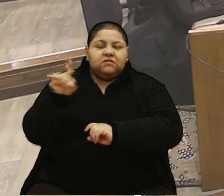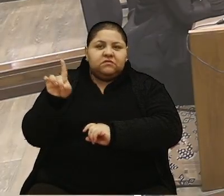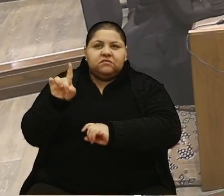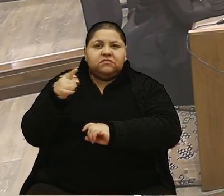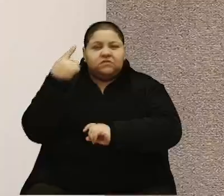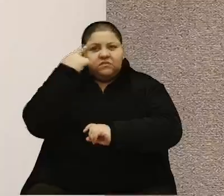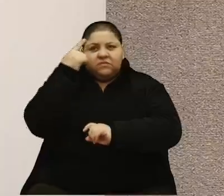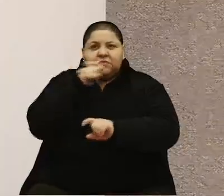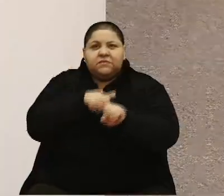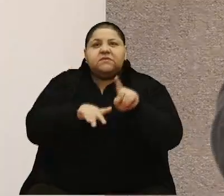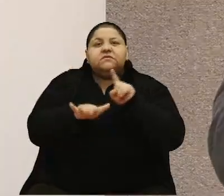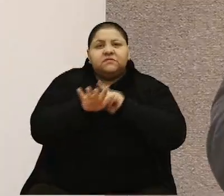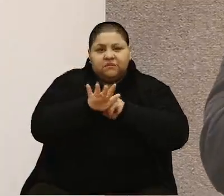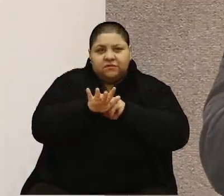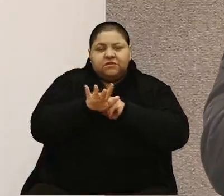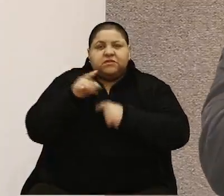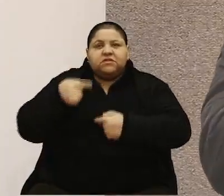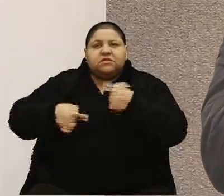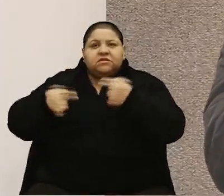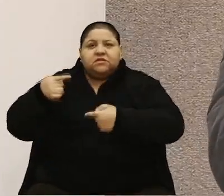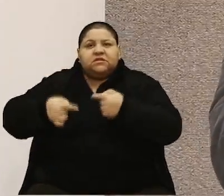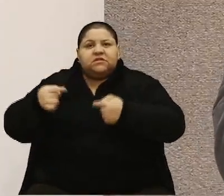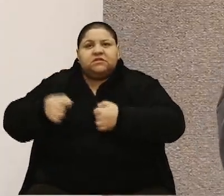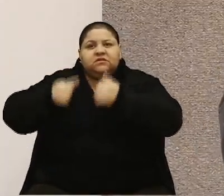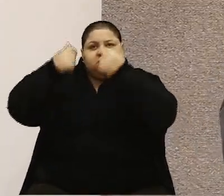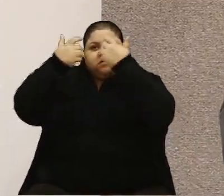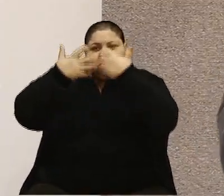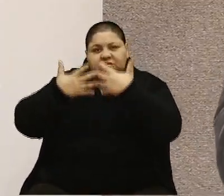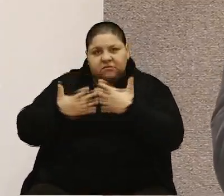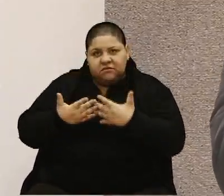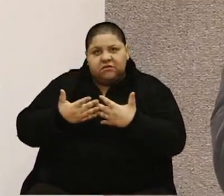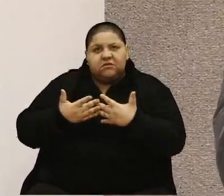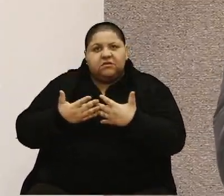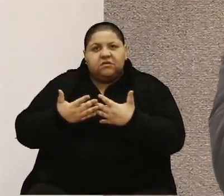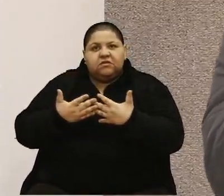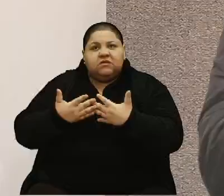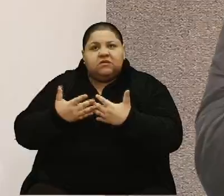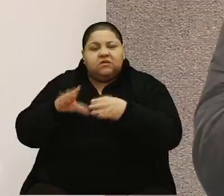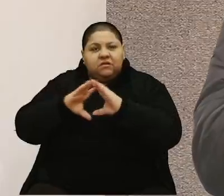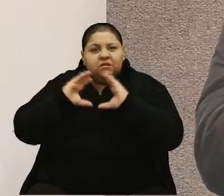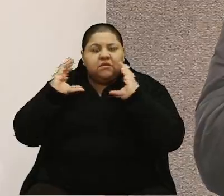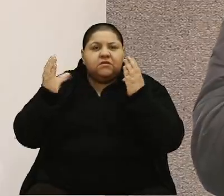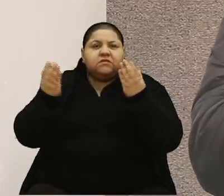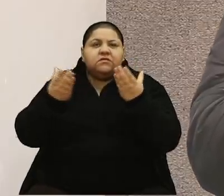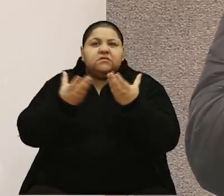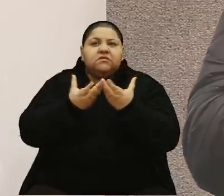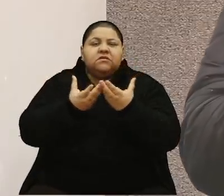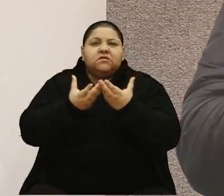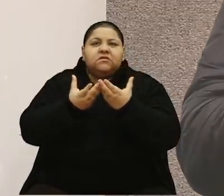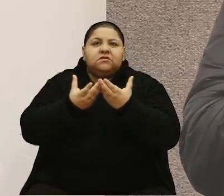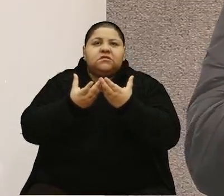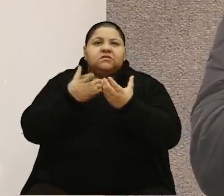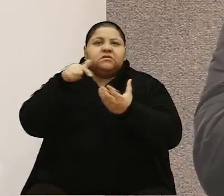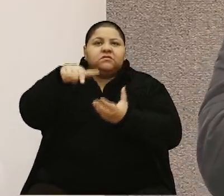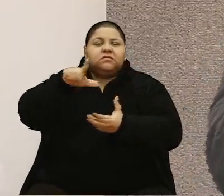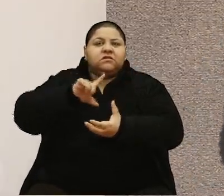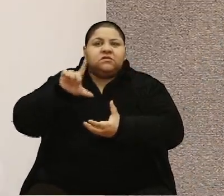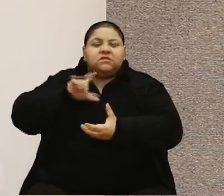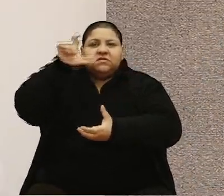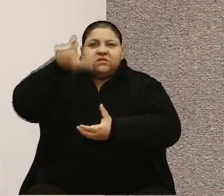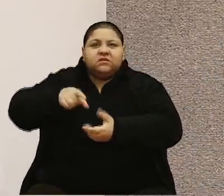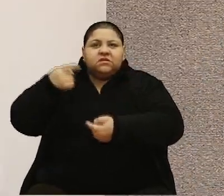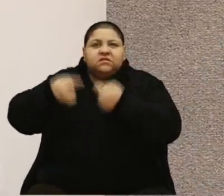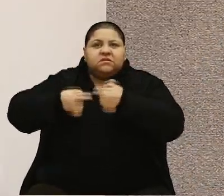fator social, né? E a discussão, ela descamba do ponto de vista comunitário, que engloba todos, e aí tem gente querendo discutir se